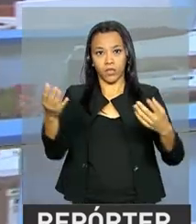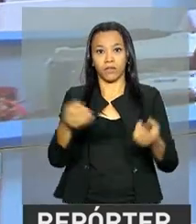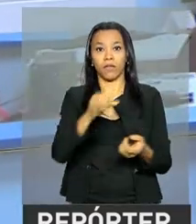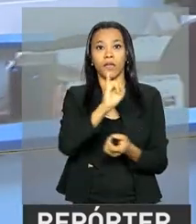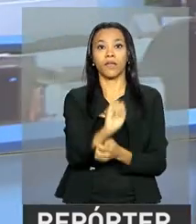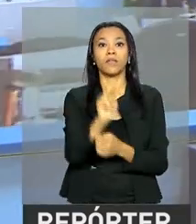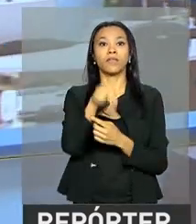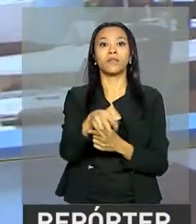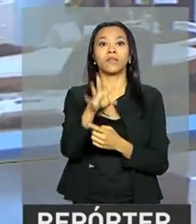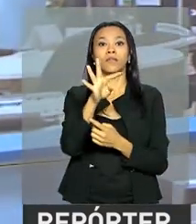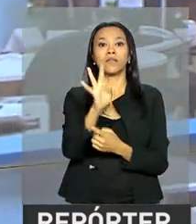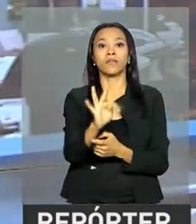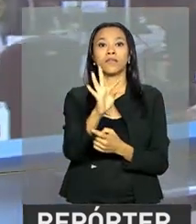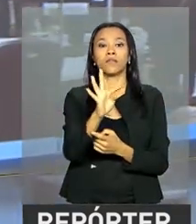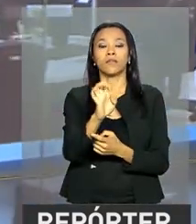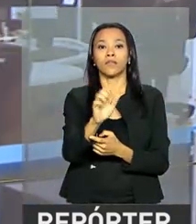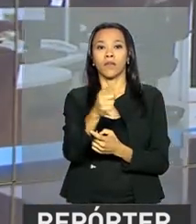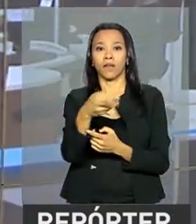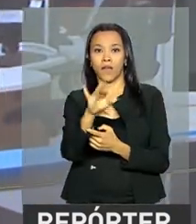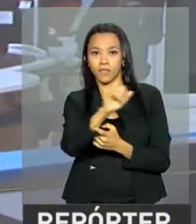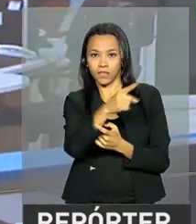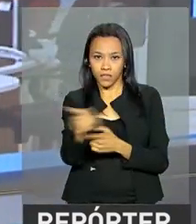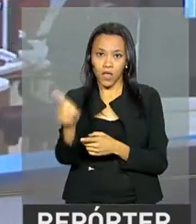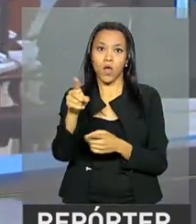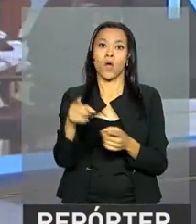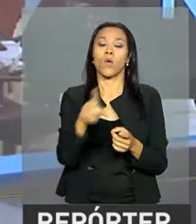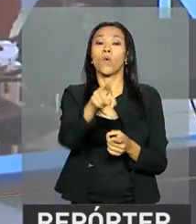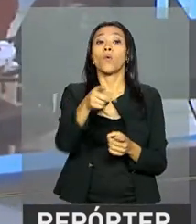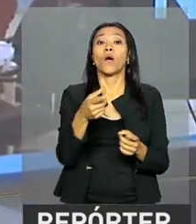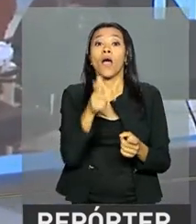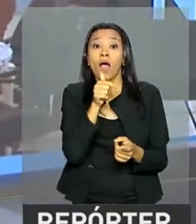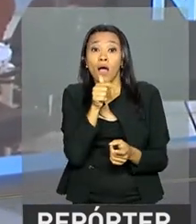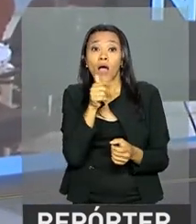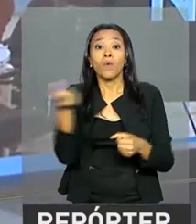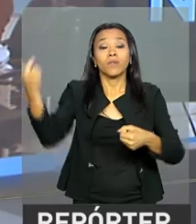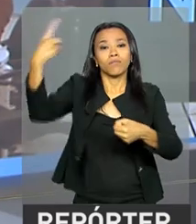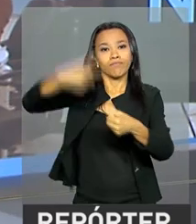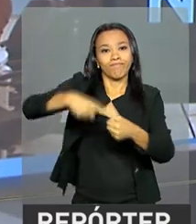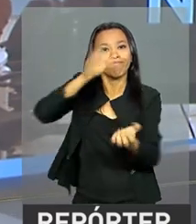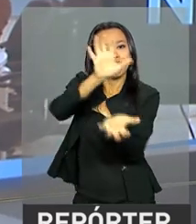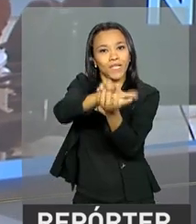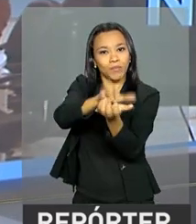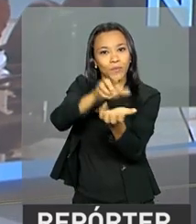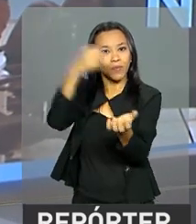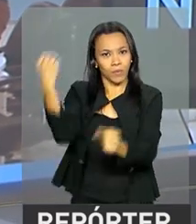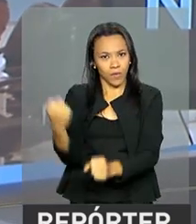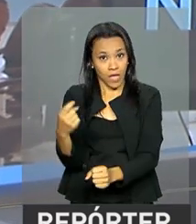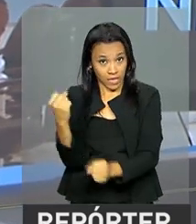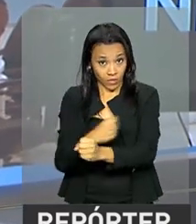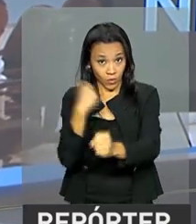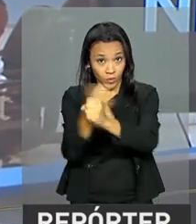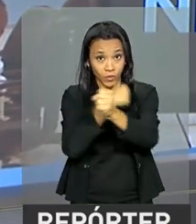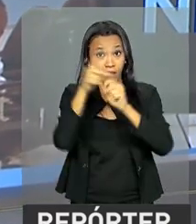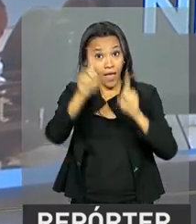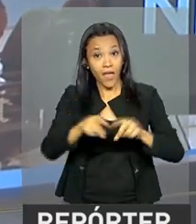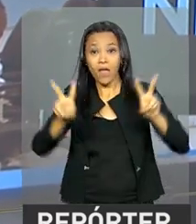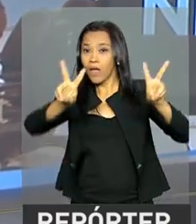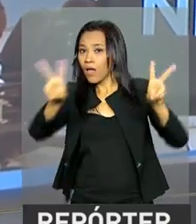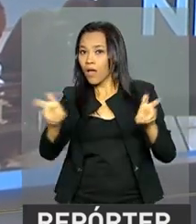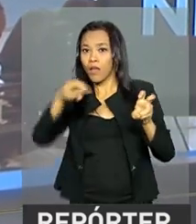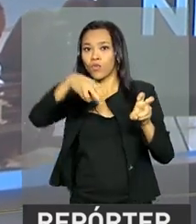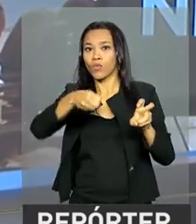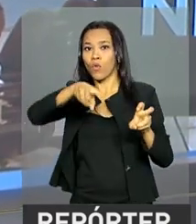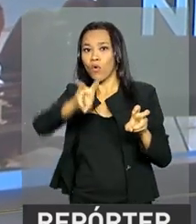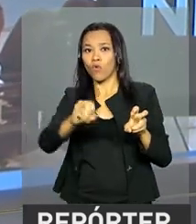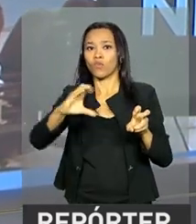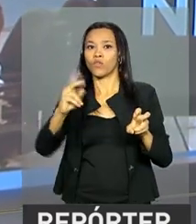inaugurou o sistema de abastecimento de água em Petrolina Pernambuco a obra faz parte do plano novo Chico para